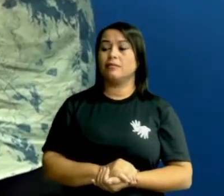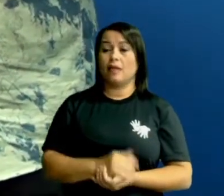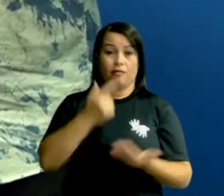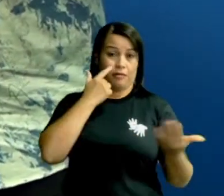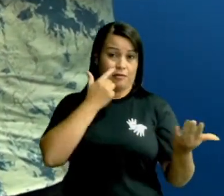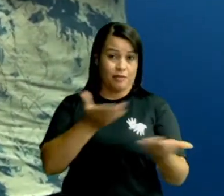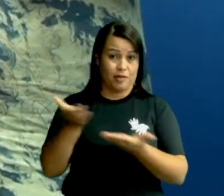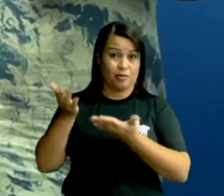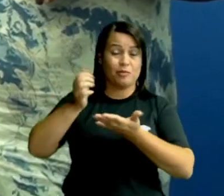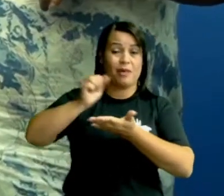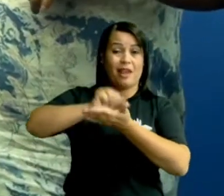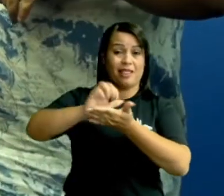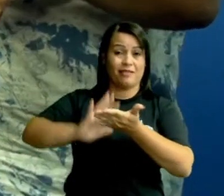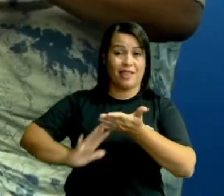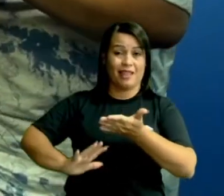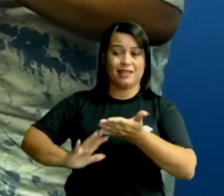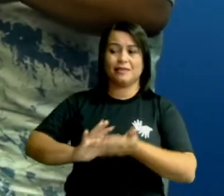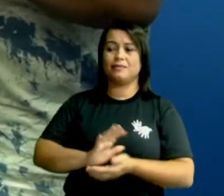Vamos para a nossa atividade.